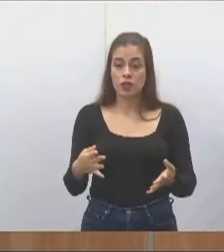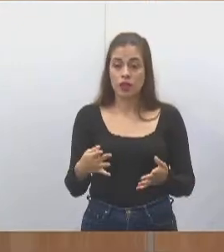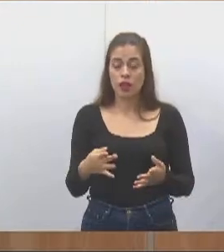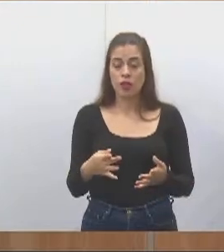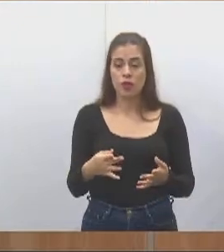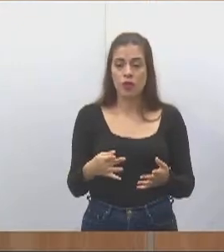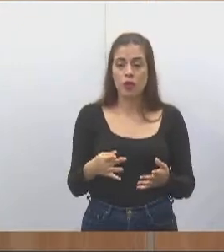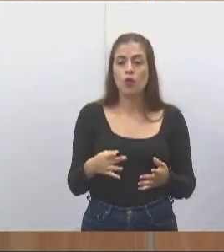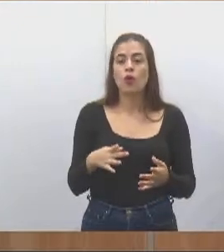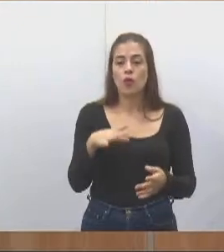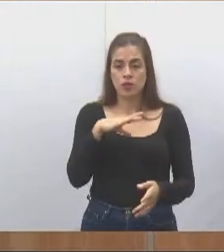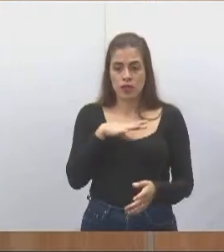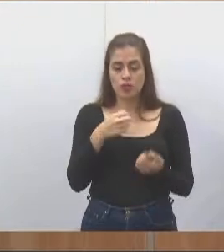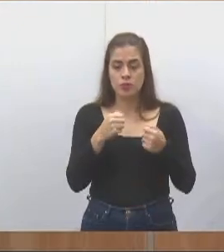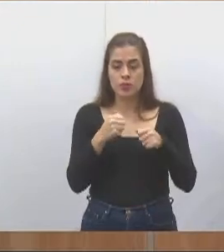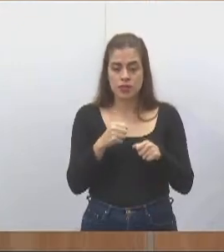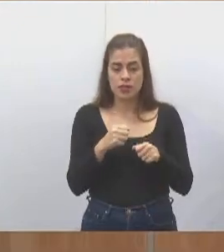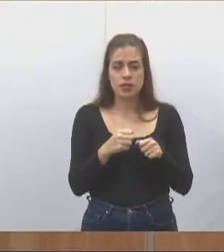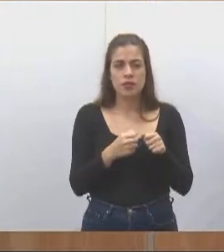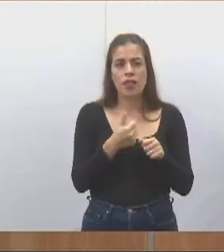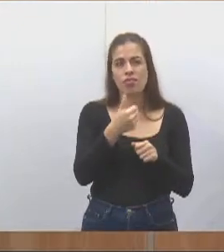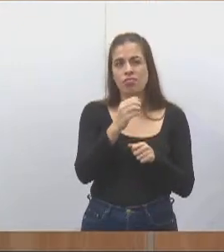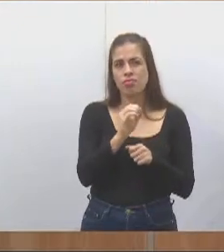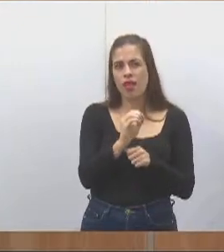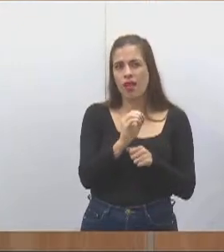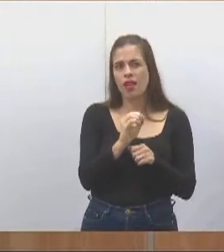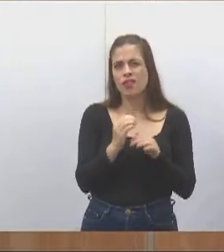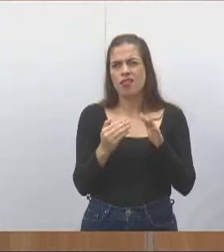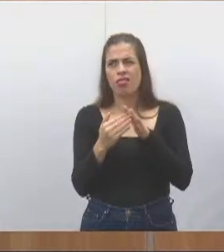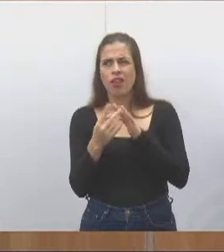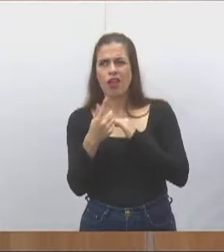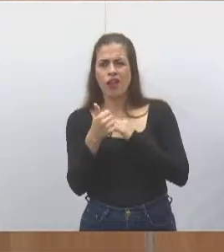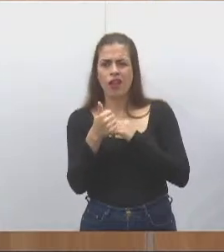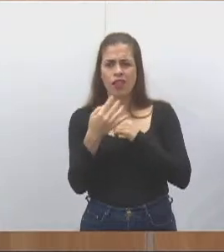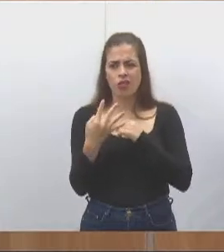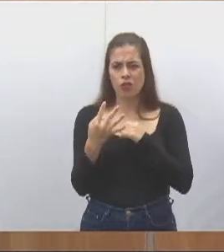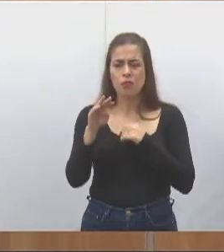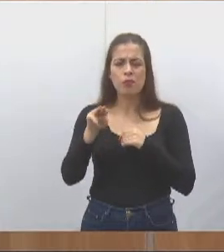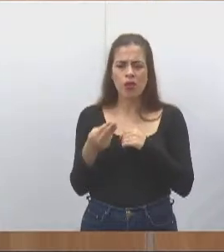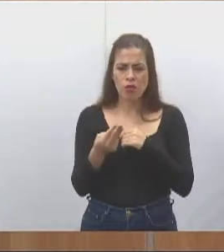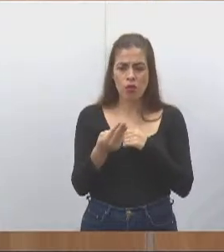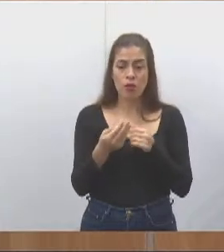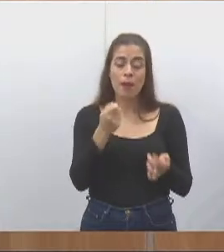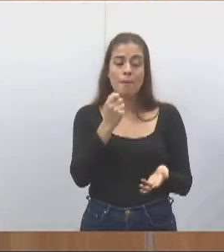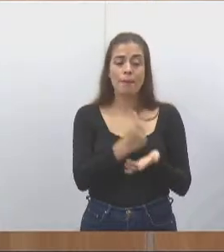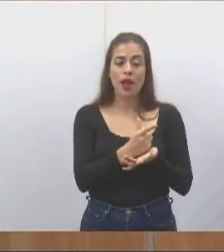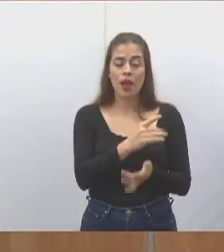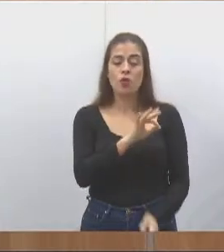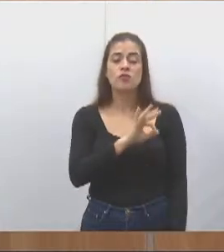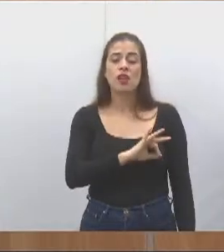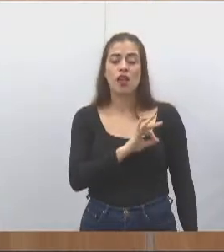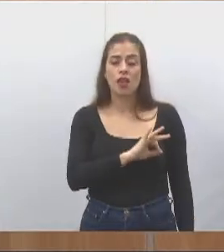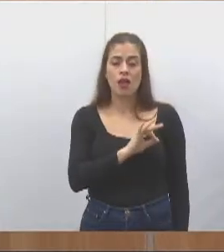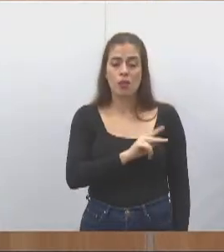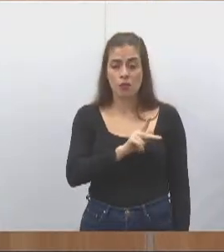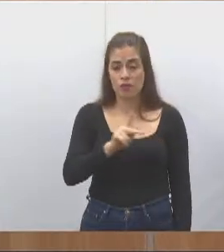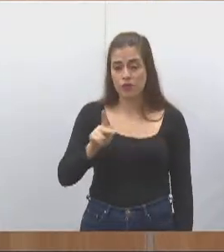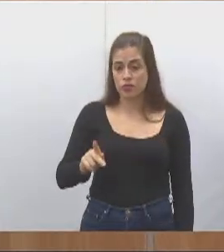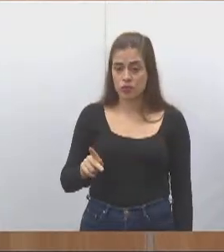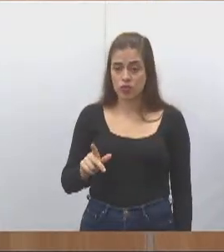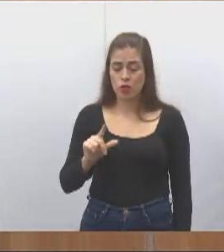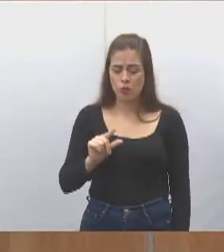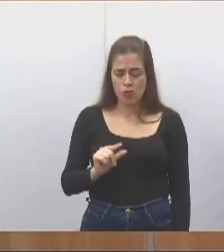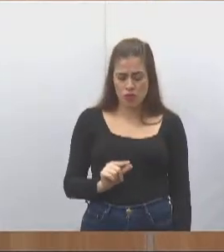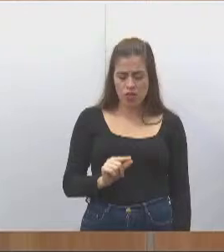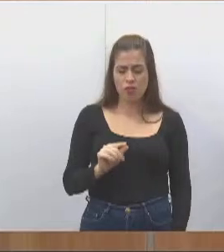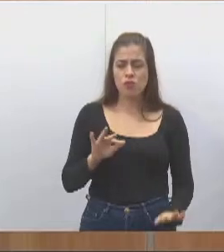em torno de 10 a 16 milhões, em torno de 14 milhões, com a folha salarial dos professores. O Fundeb ele tem um mínimo